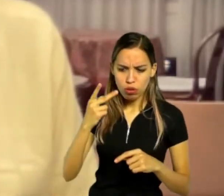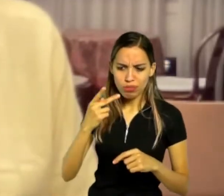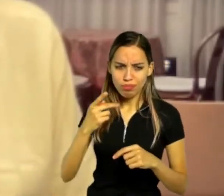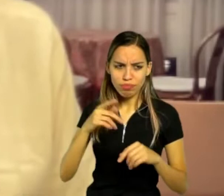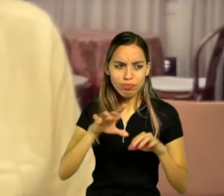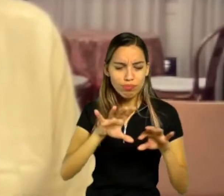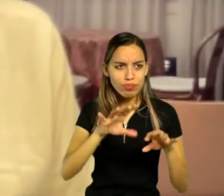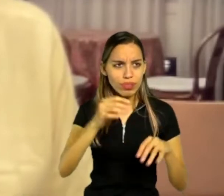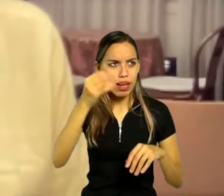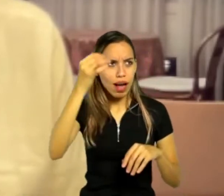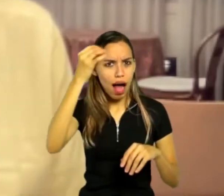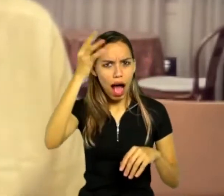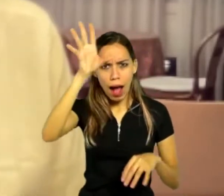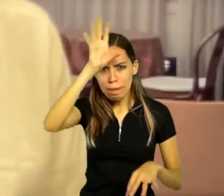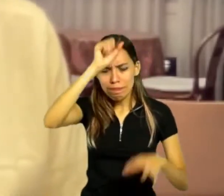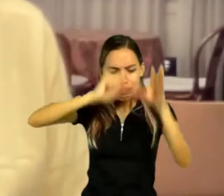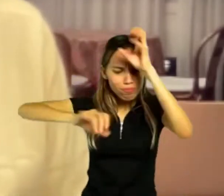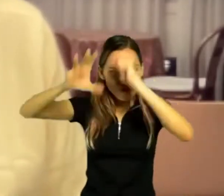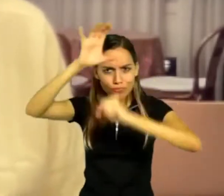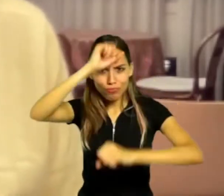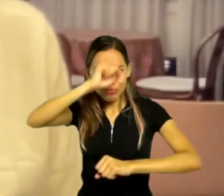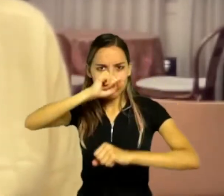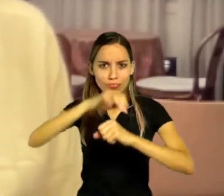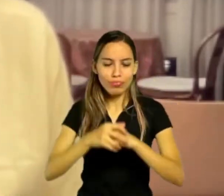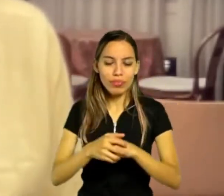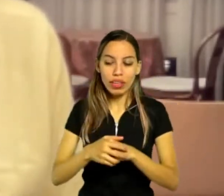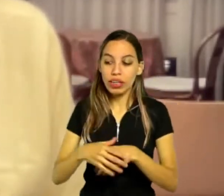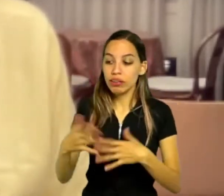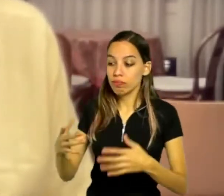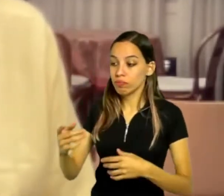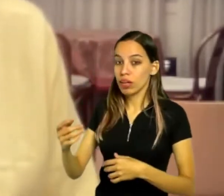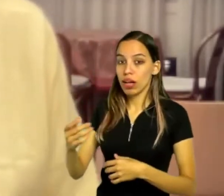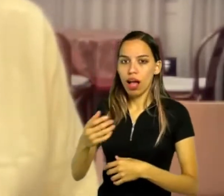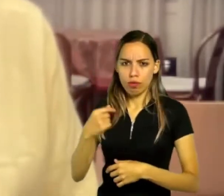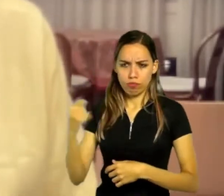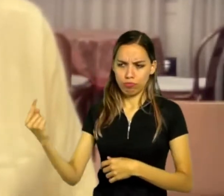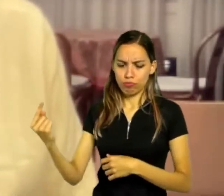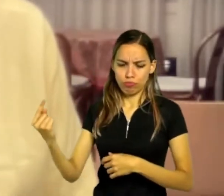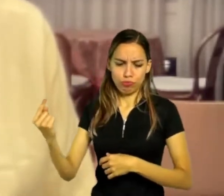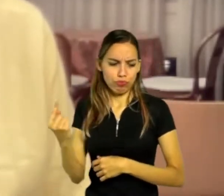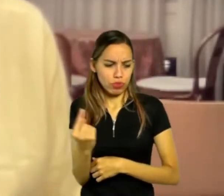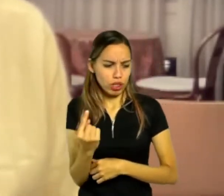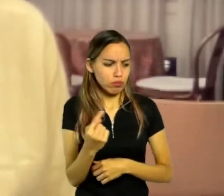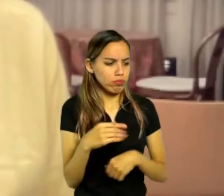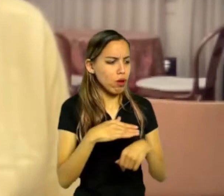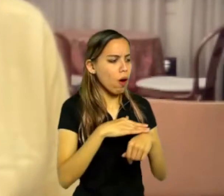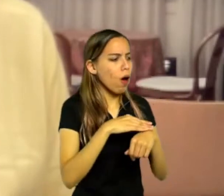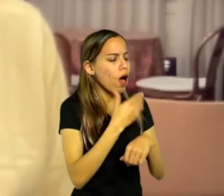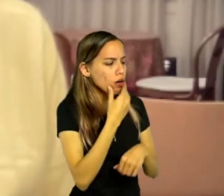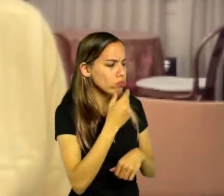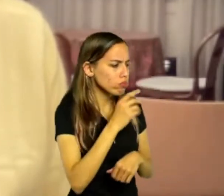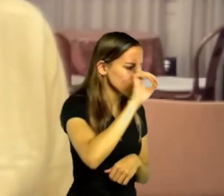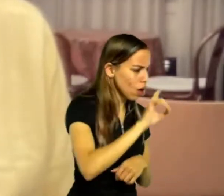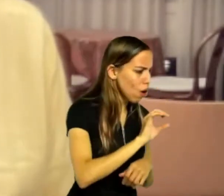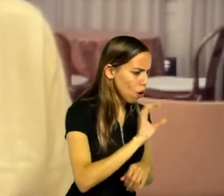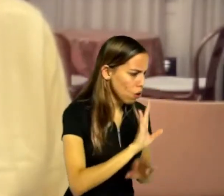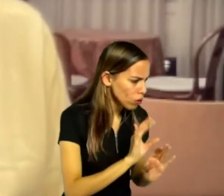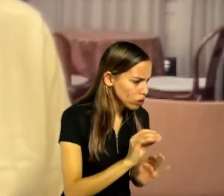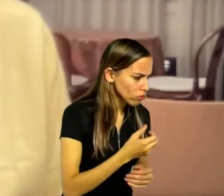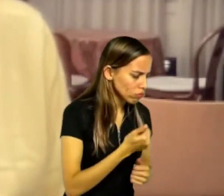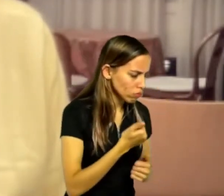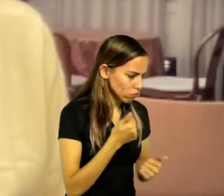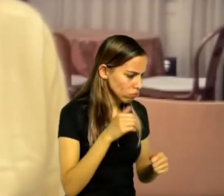1h e pouco, eu falei, doutor Pedrosa, preciso ir embora e também estou aqui tomando o seu tempo. Ele falou, não, hoje é dia calmo,